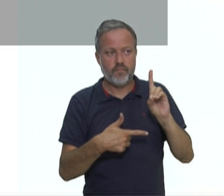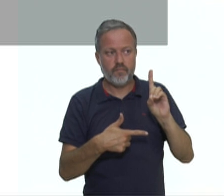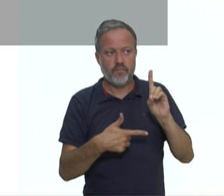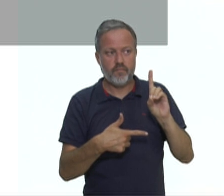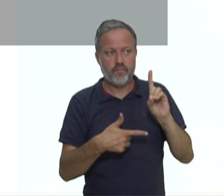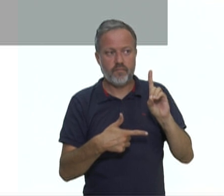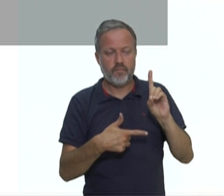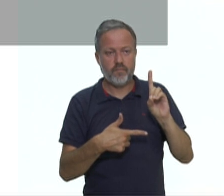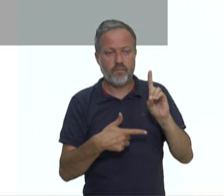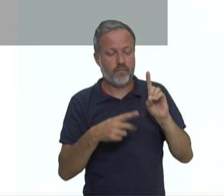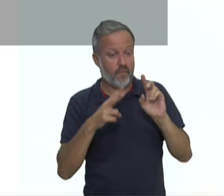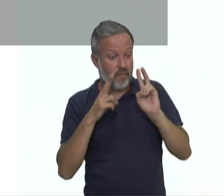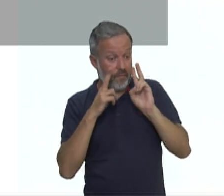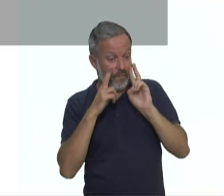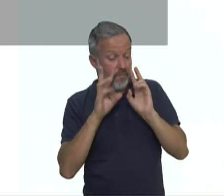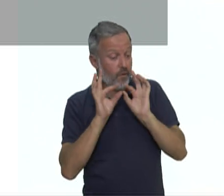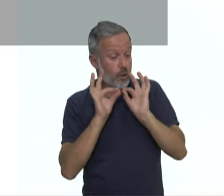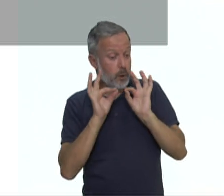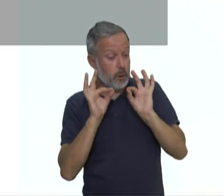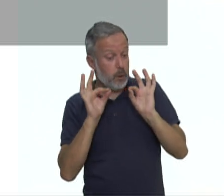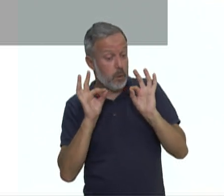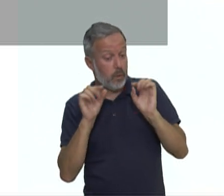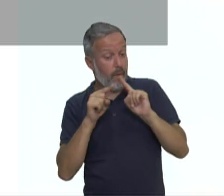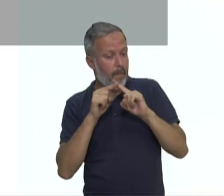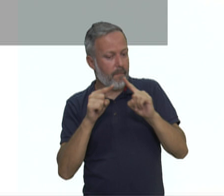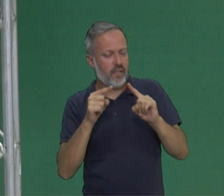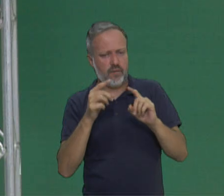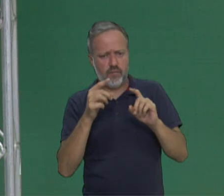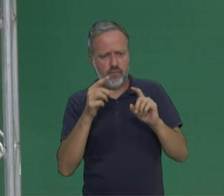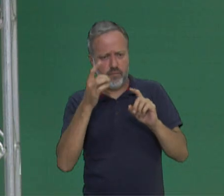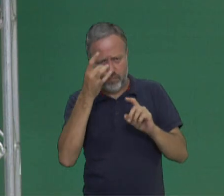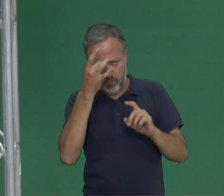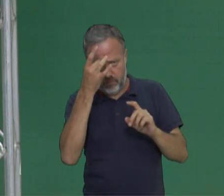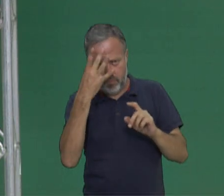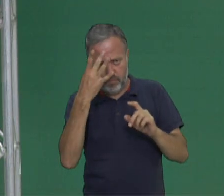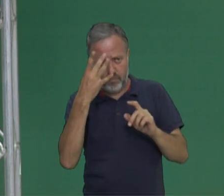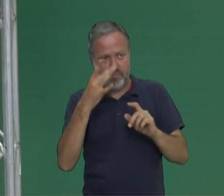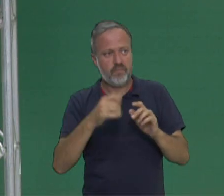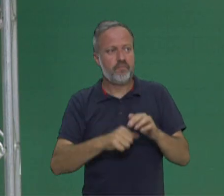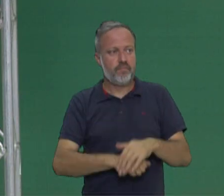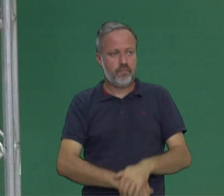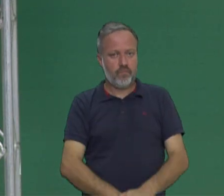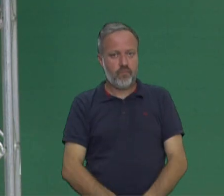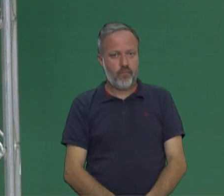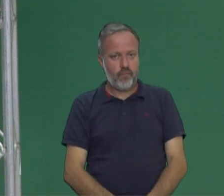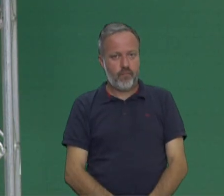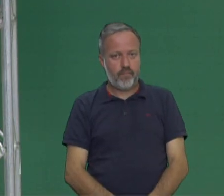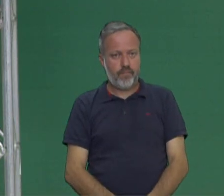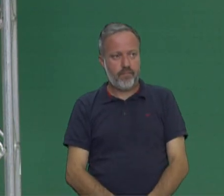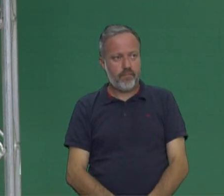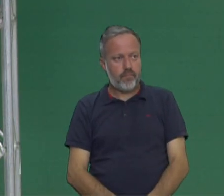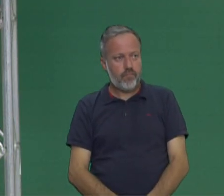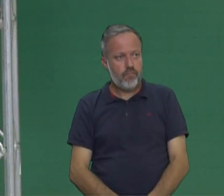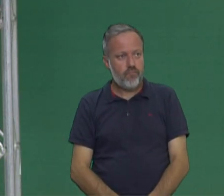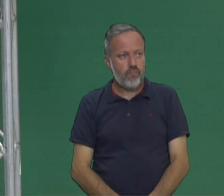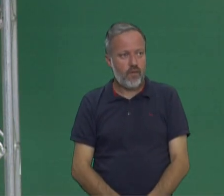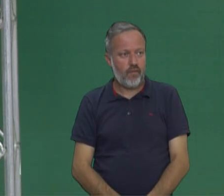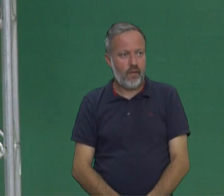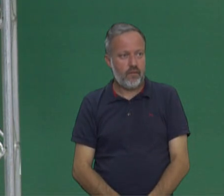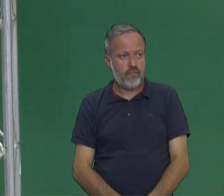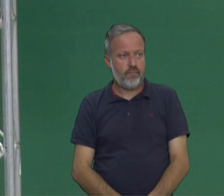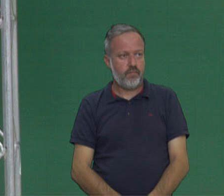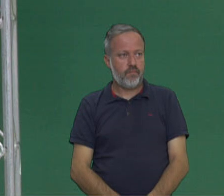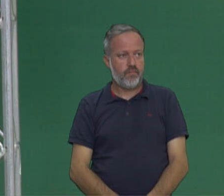Um raciocínio longo, mas não complexo. Correto? Basta atenção. Ótimo, vamos em frente.